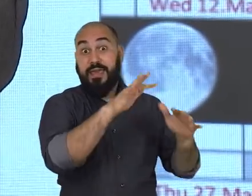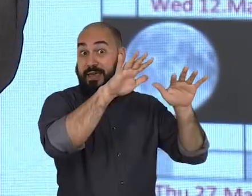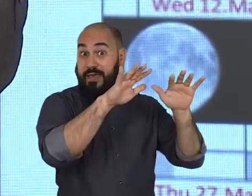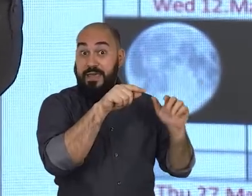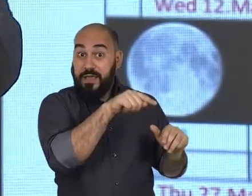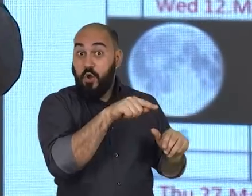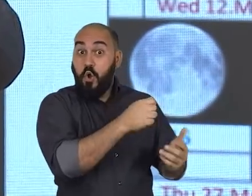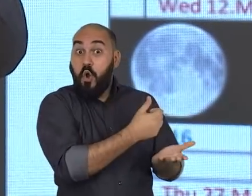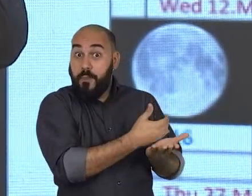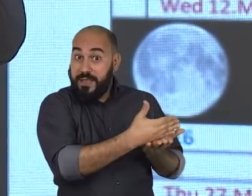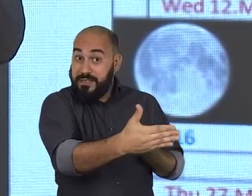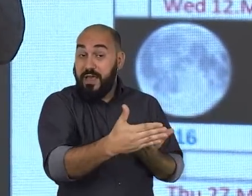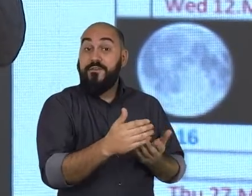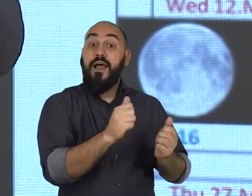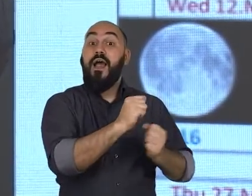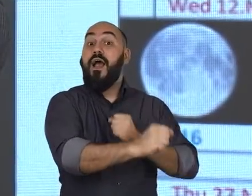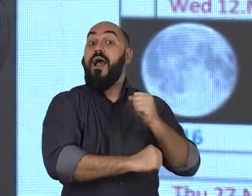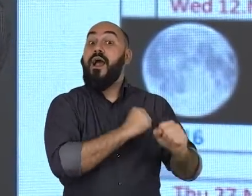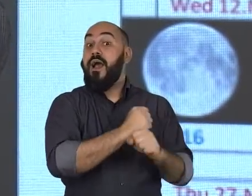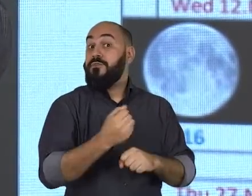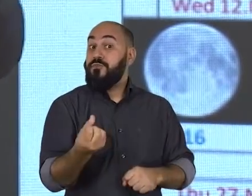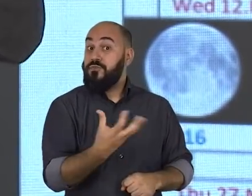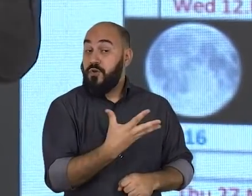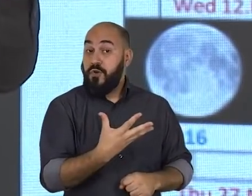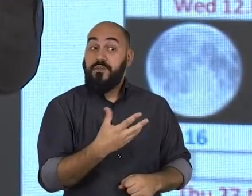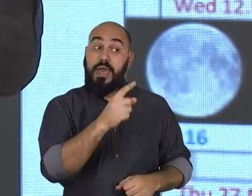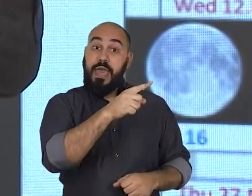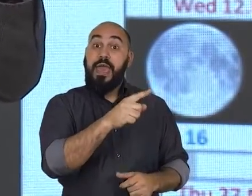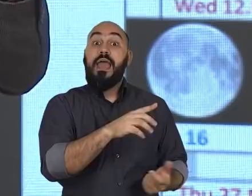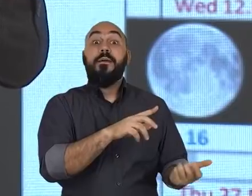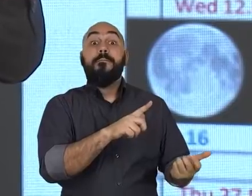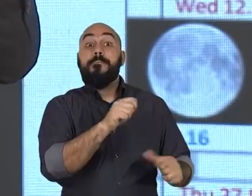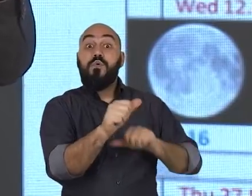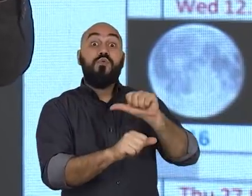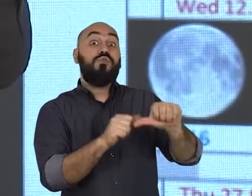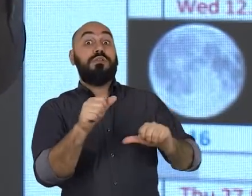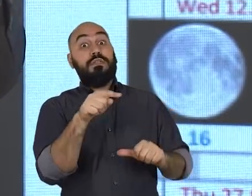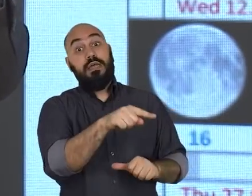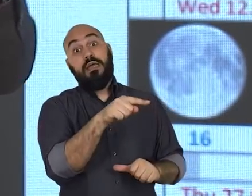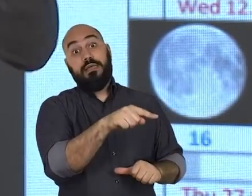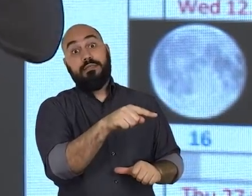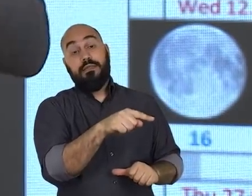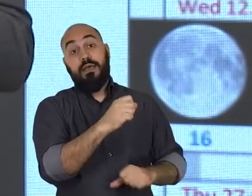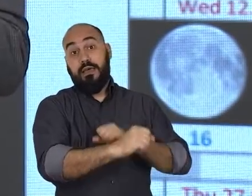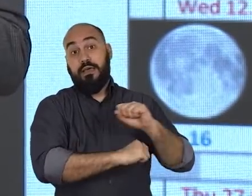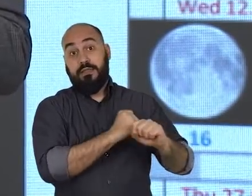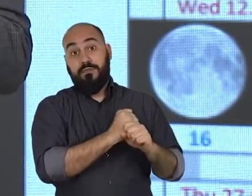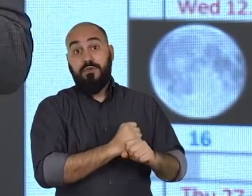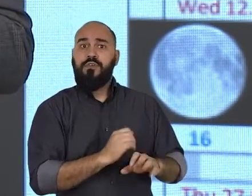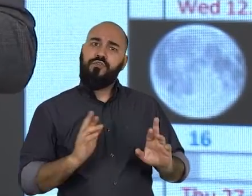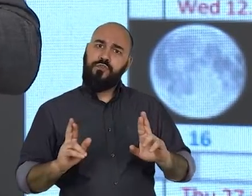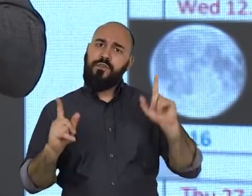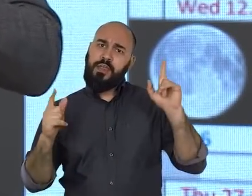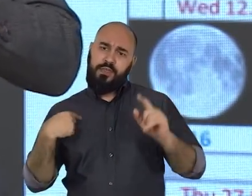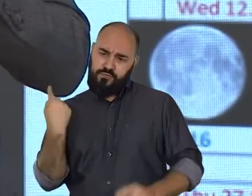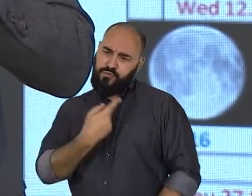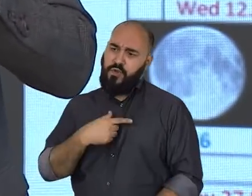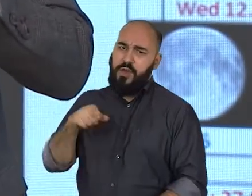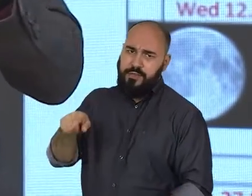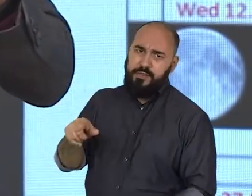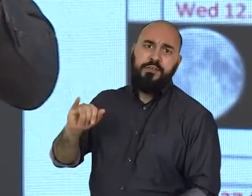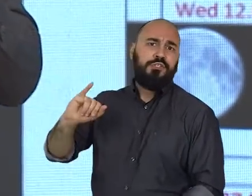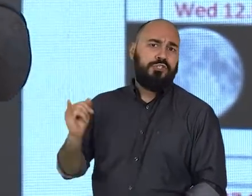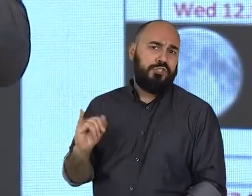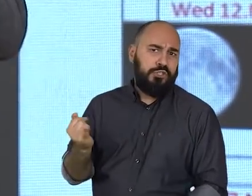aqui que eles estariam então trocando de fase, e não de 31 de dezembro para 1º de janeiro, como no nosso calendário.